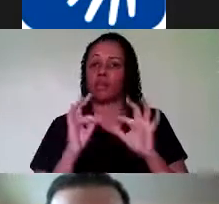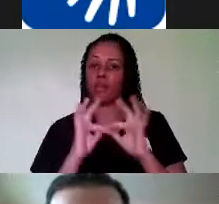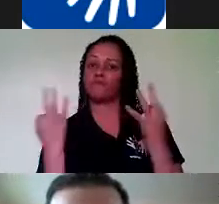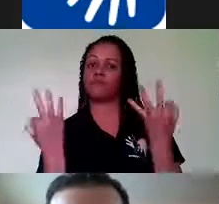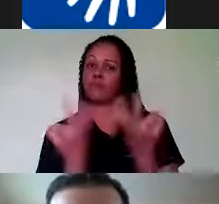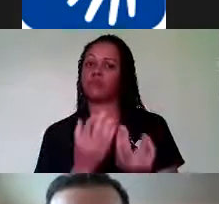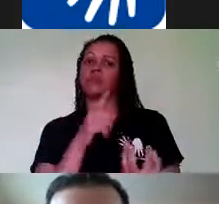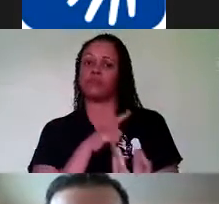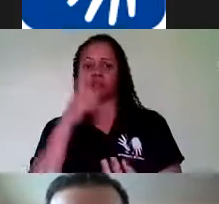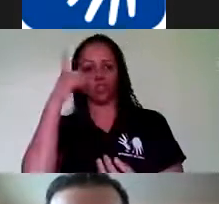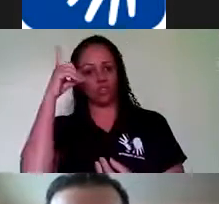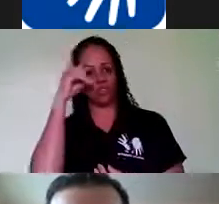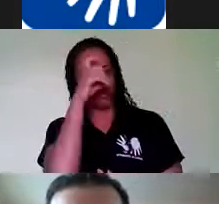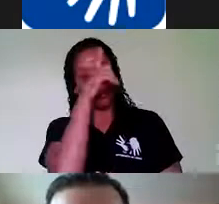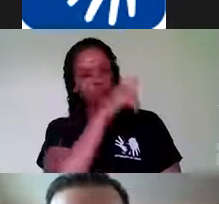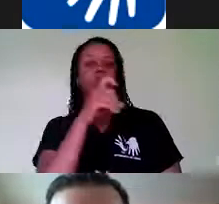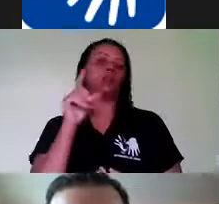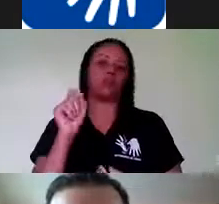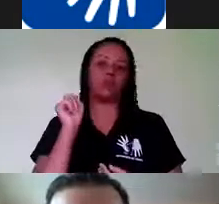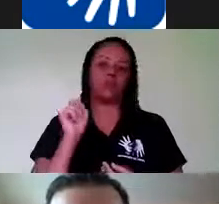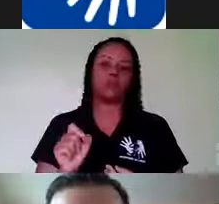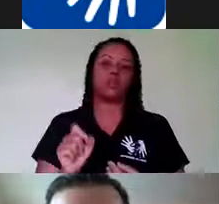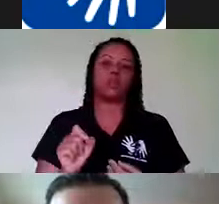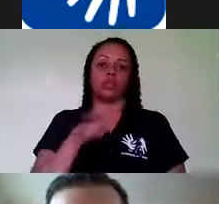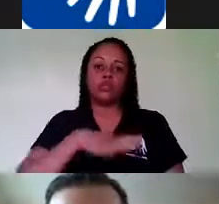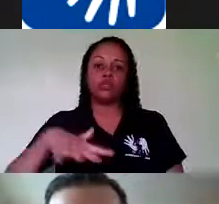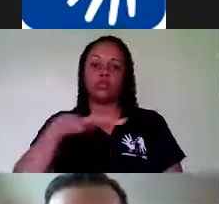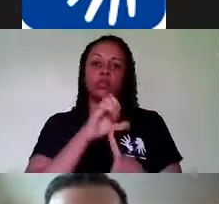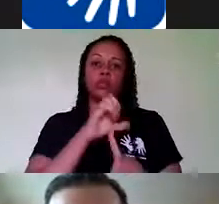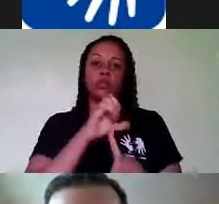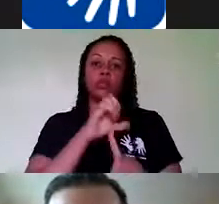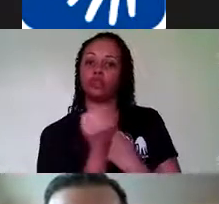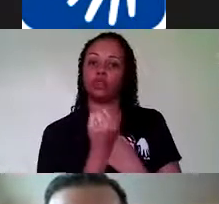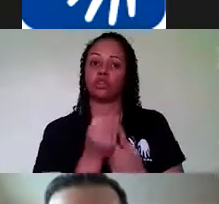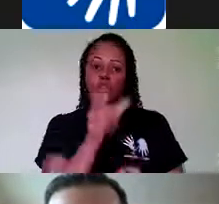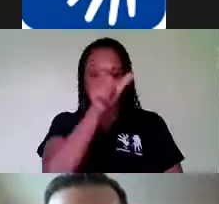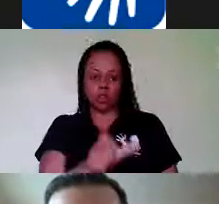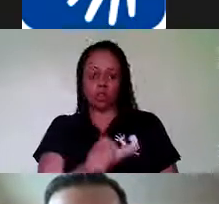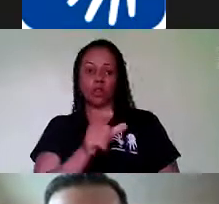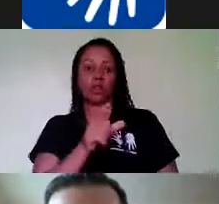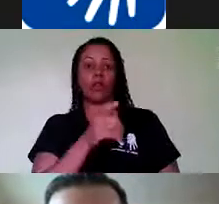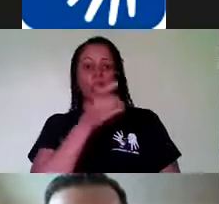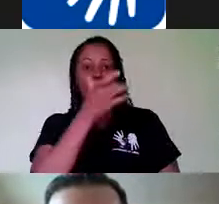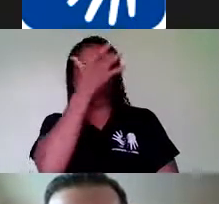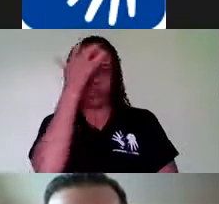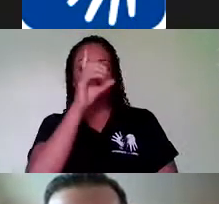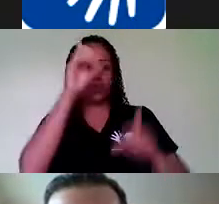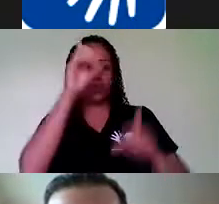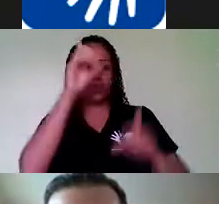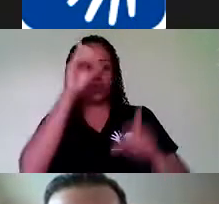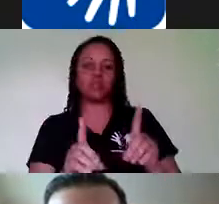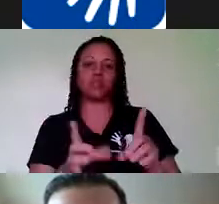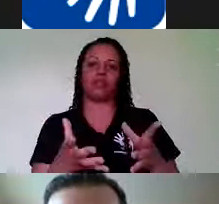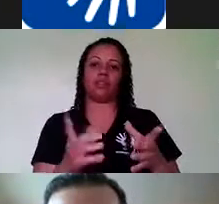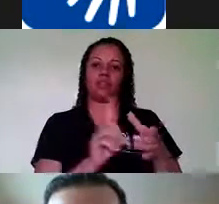espaços sociais com a presença da pessoa com deficiência, porque muitas vezes não quer levar, umas pessoas